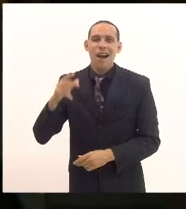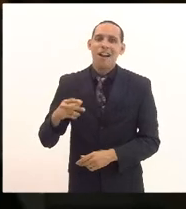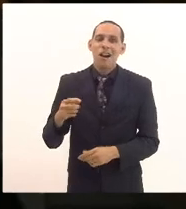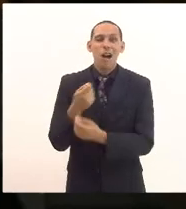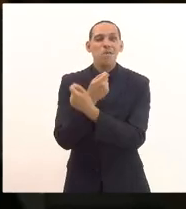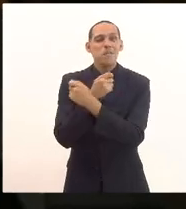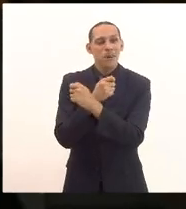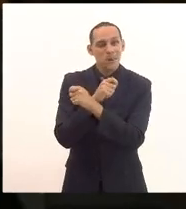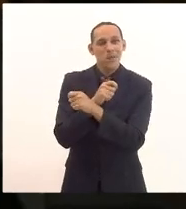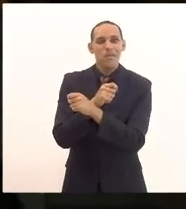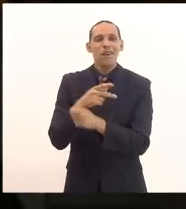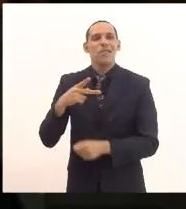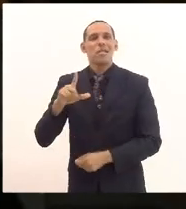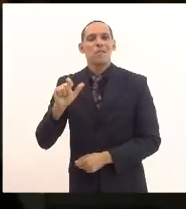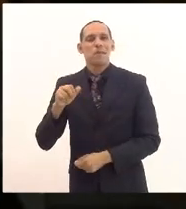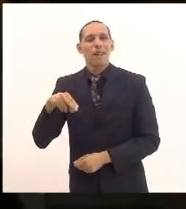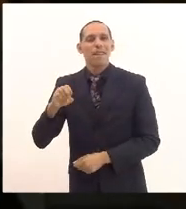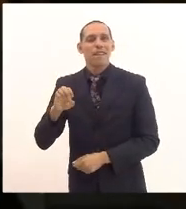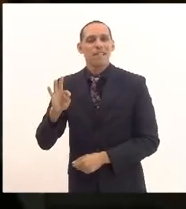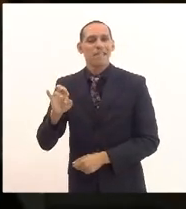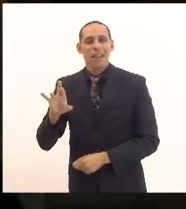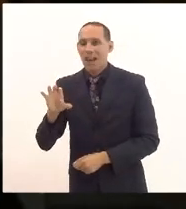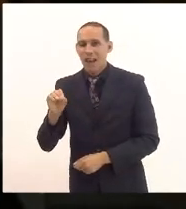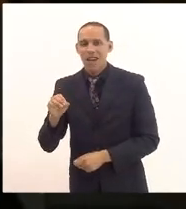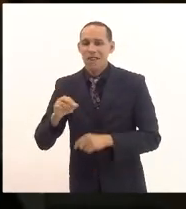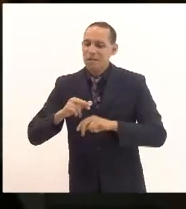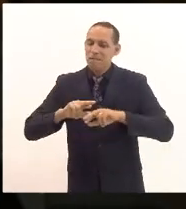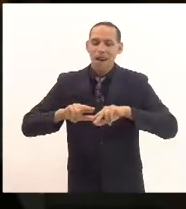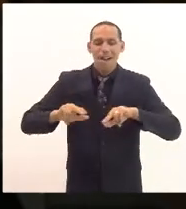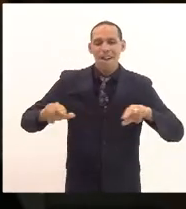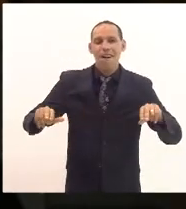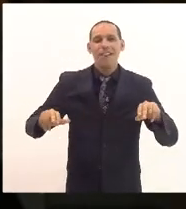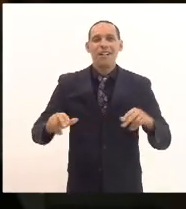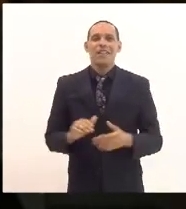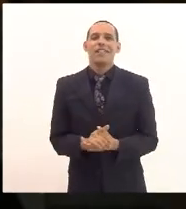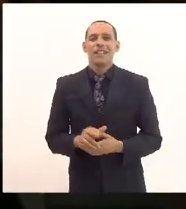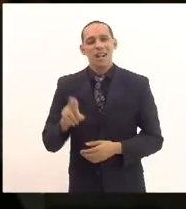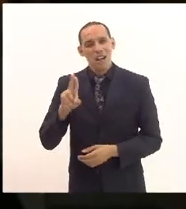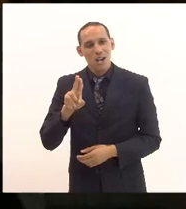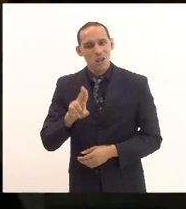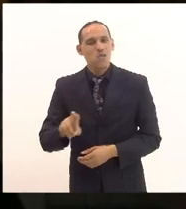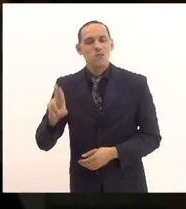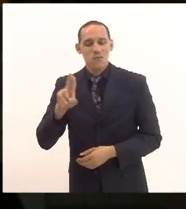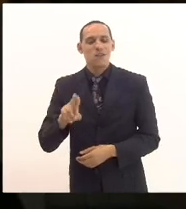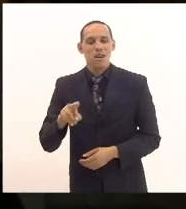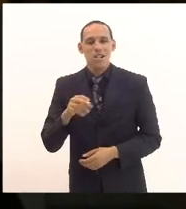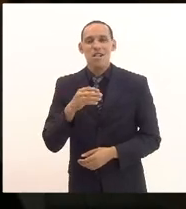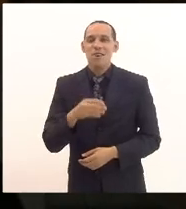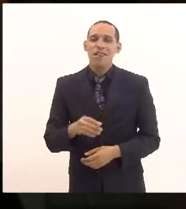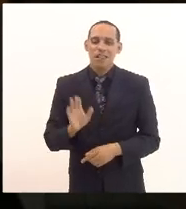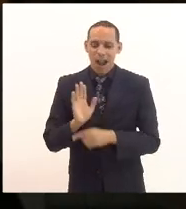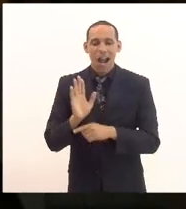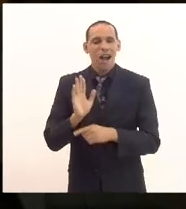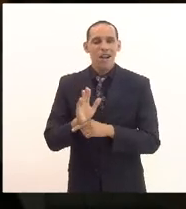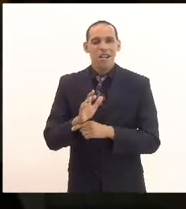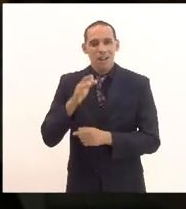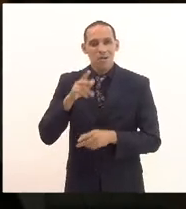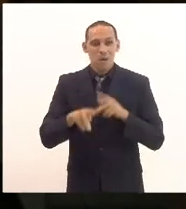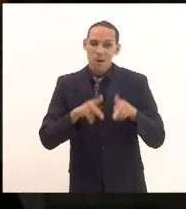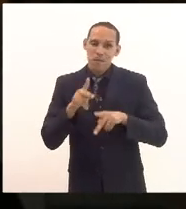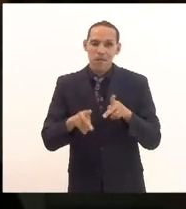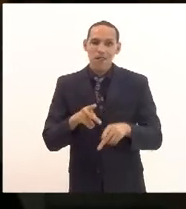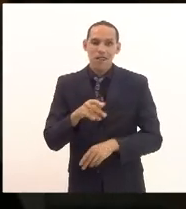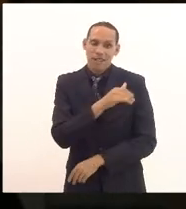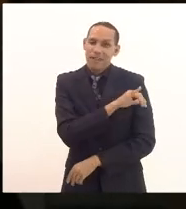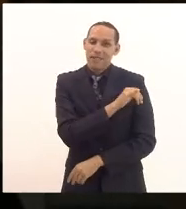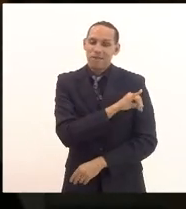quem frequenta o planetário, enfim, de grande utilidade para a população carioca e